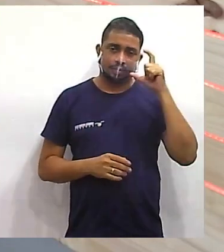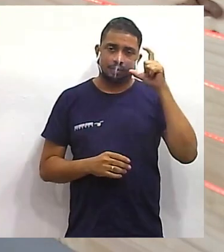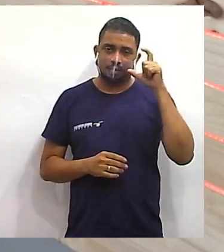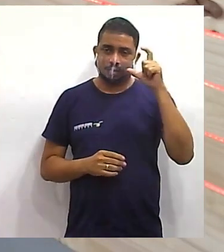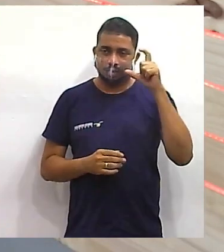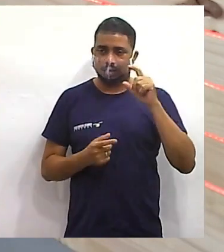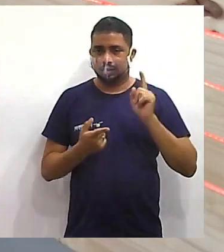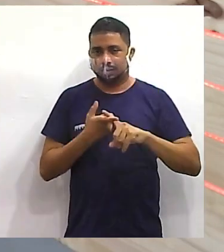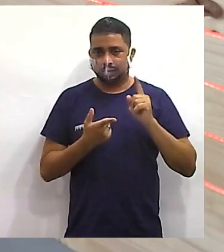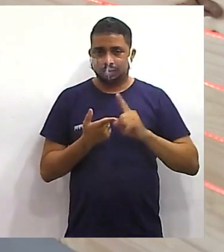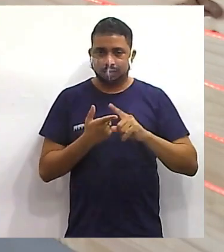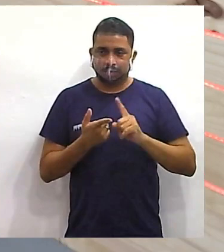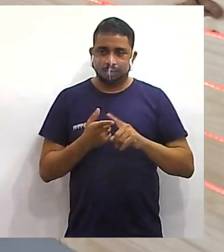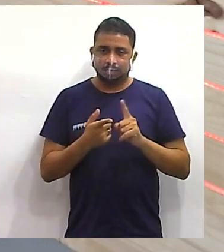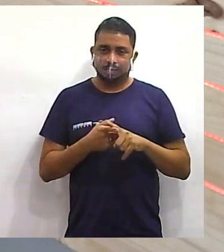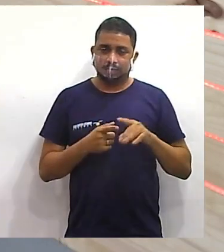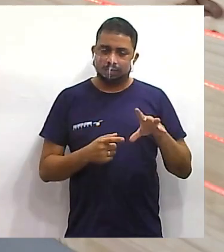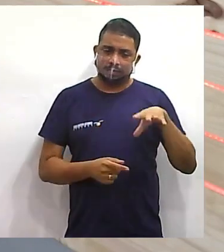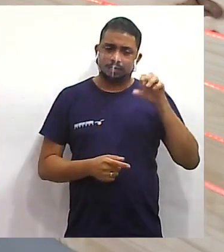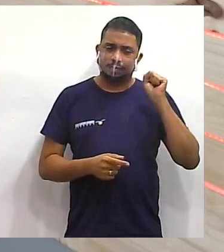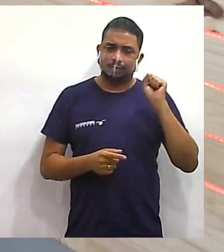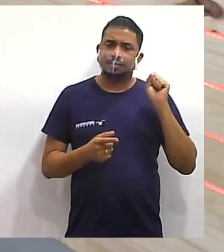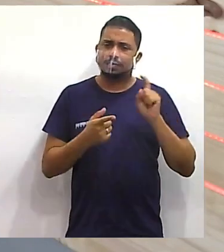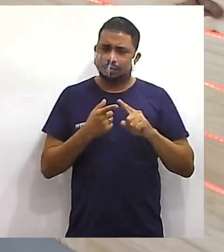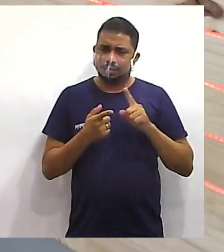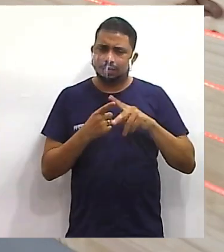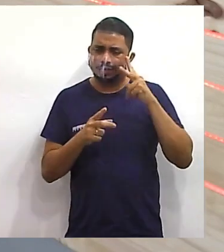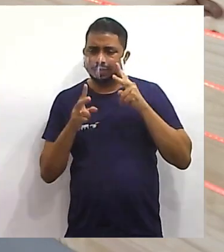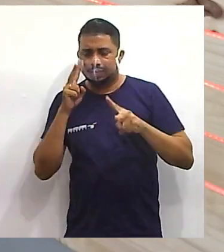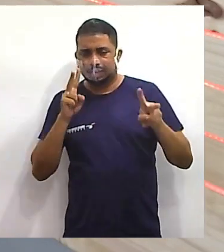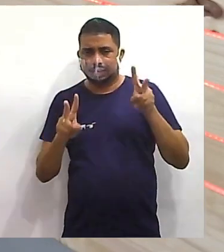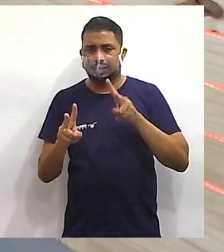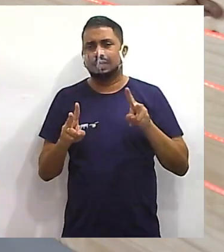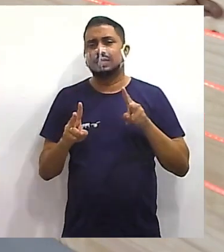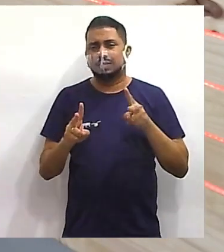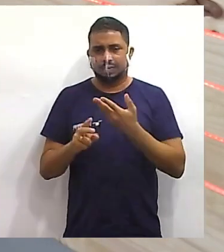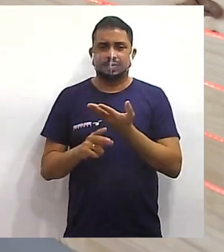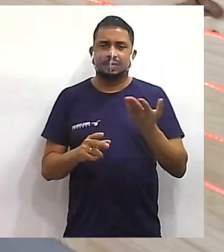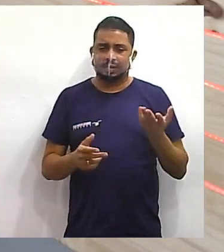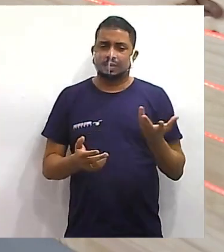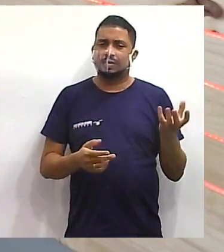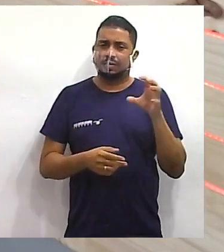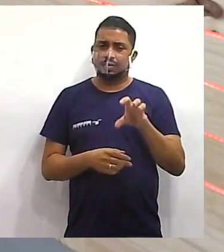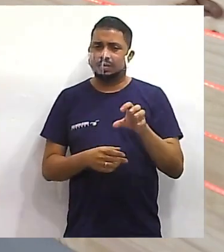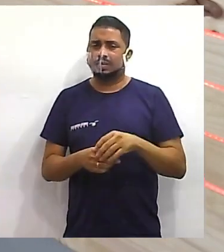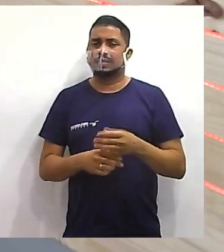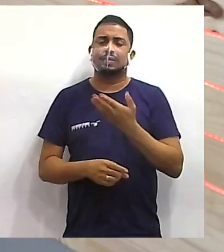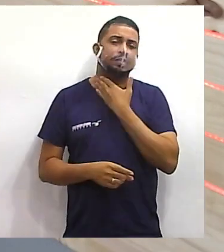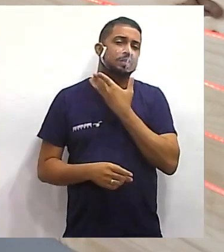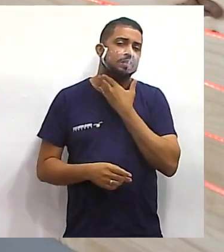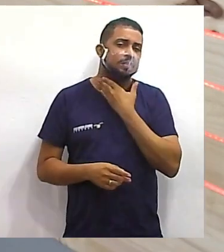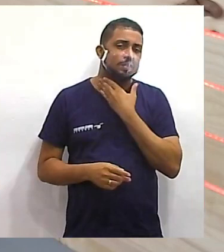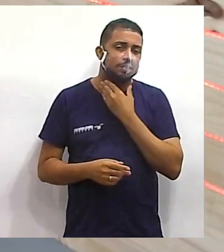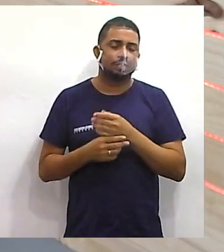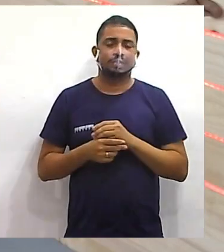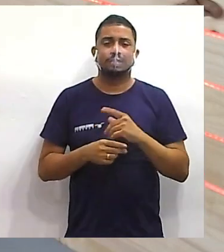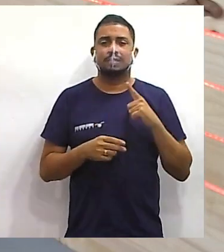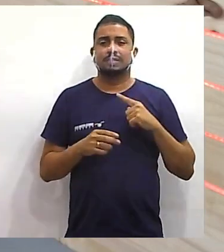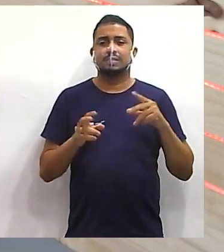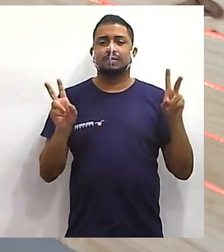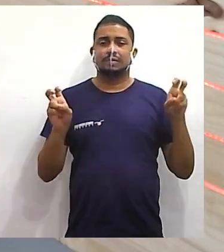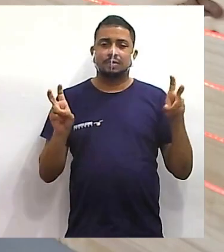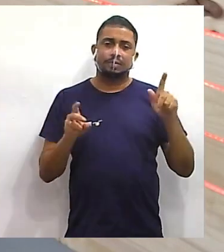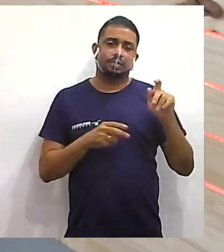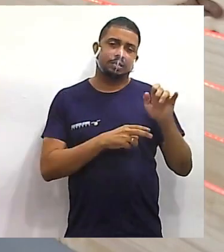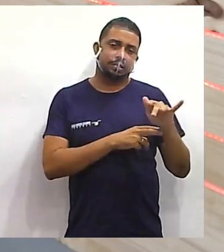gente também ouvir um pouquinho, ver um pouquinho, né, do que vocês estão colocando aí no chat em relação ao Grêmio Estudantil, se